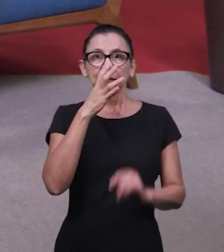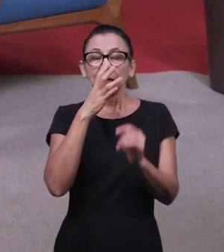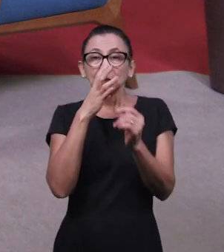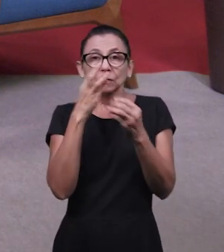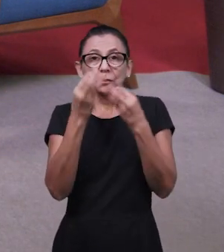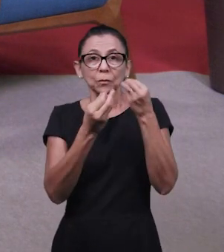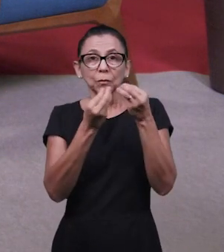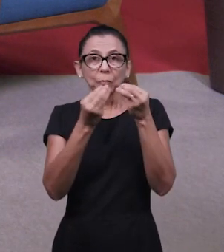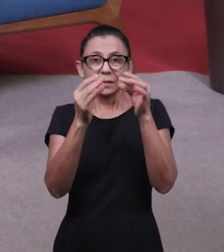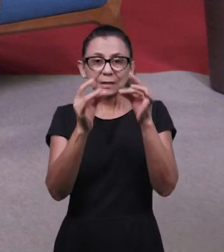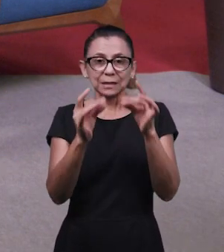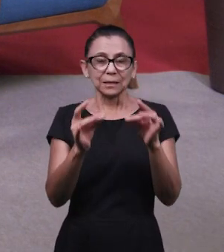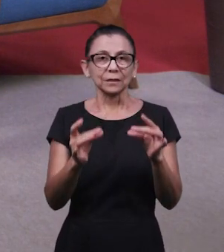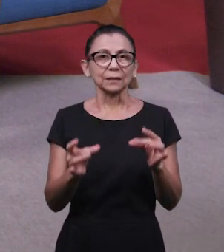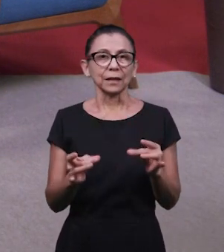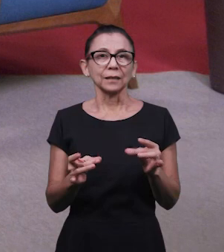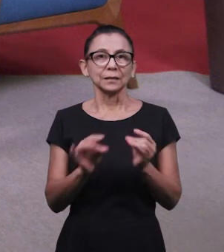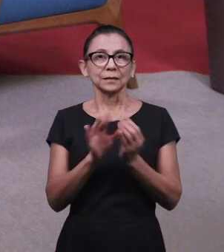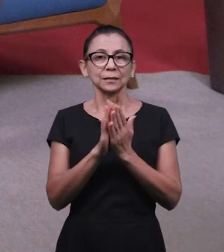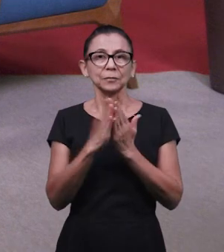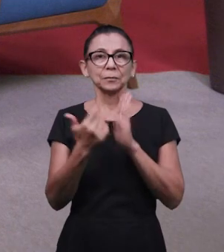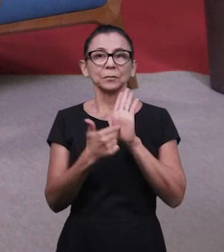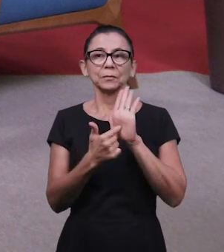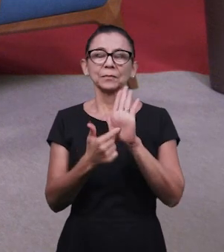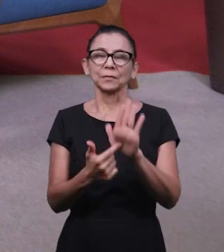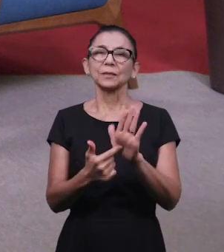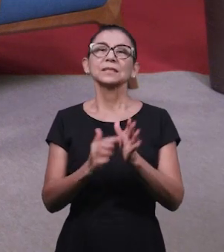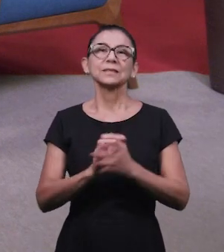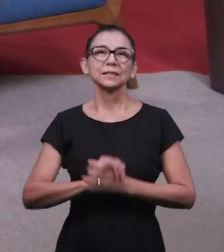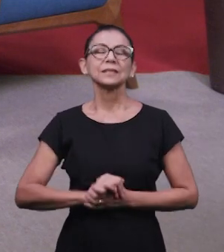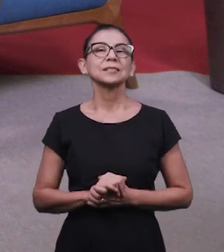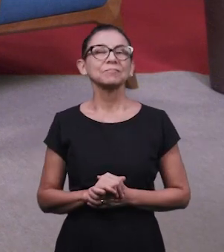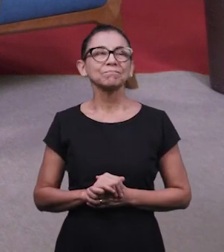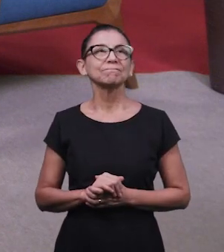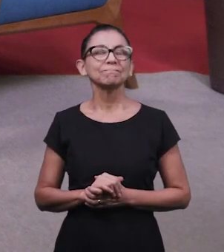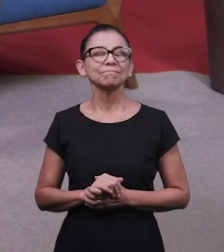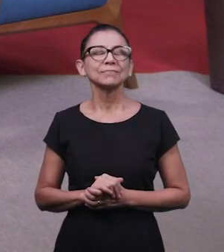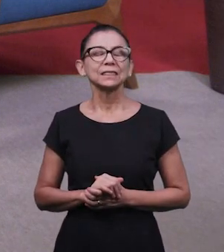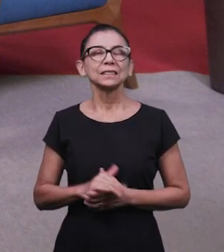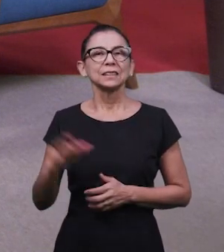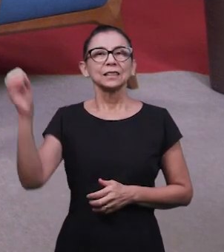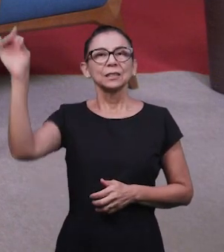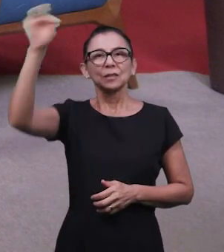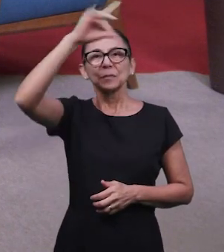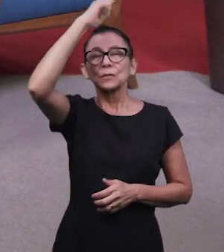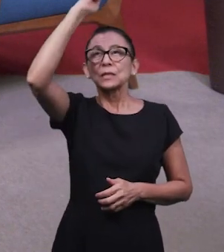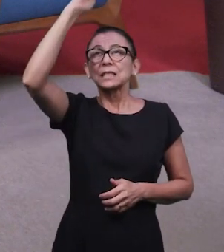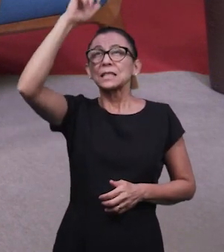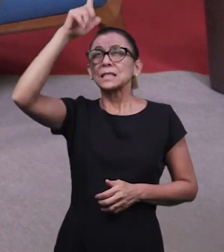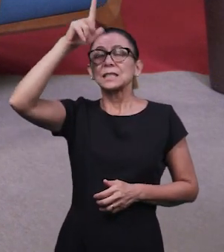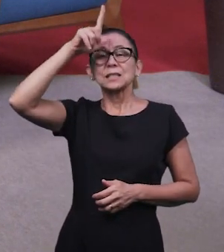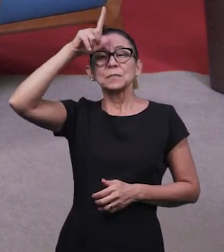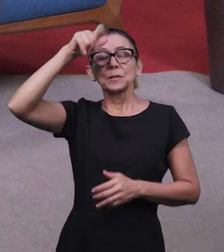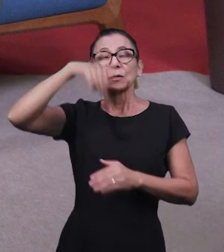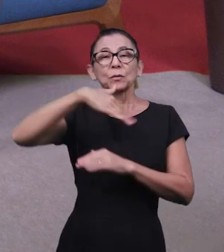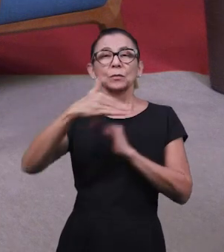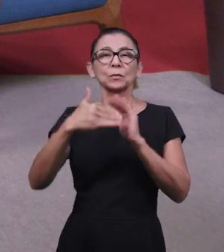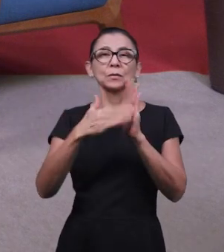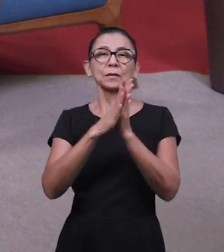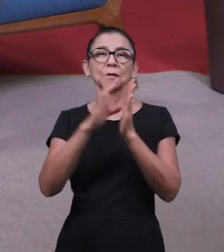ele não descansa. Então a palavra é que nos dá a certeza de poder alcançar a vitória, né? Assim, eu fico... É admirável,